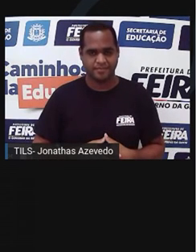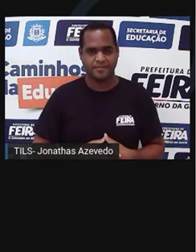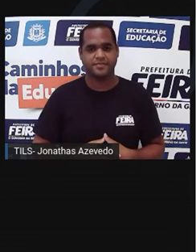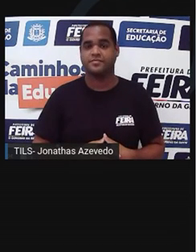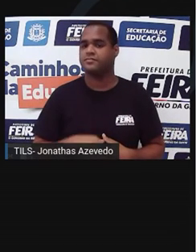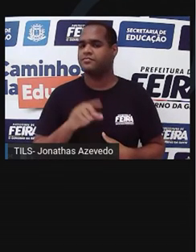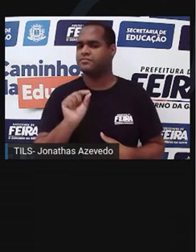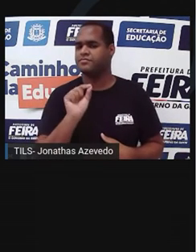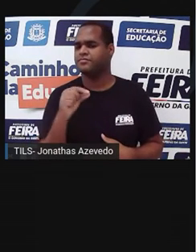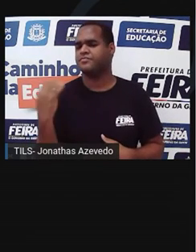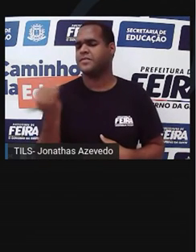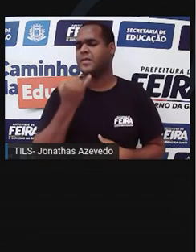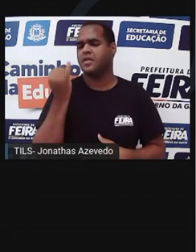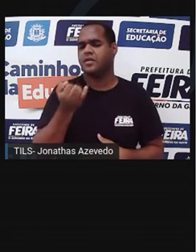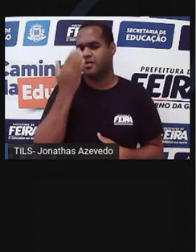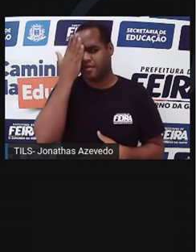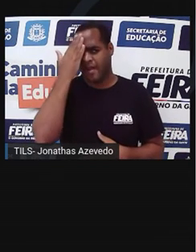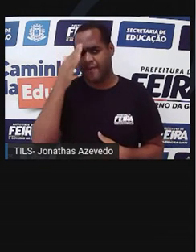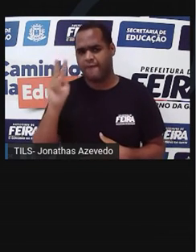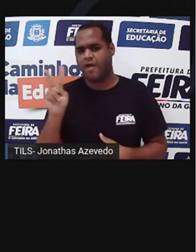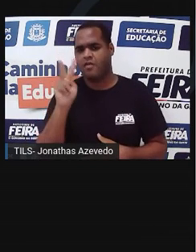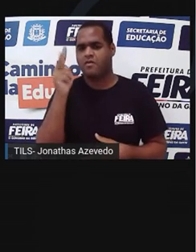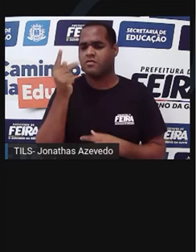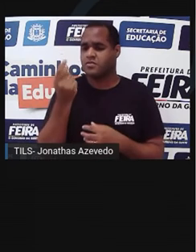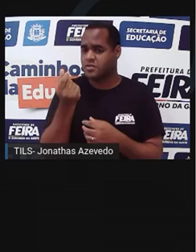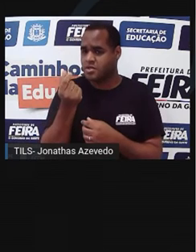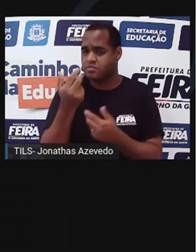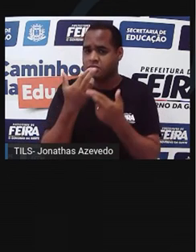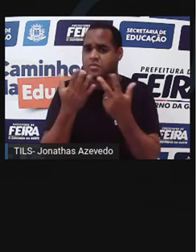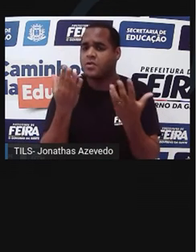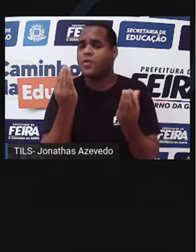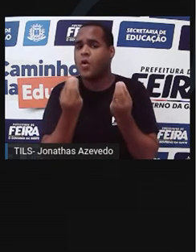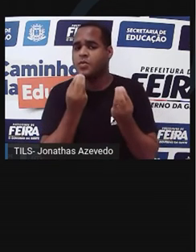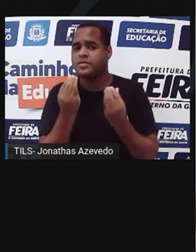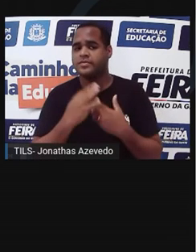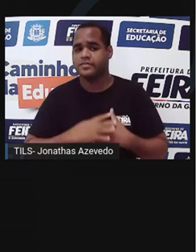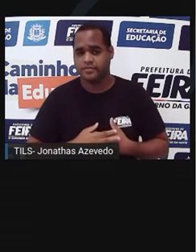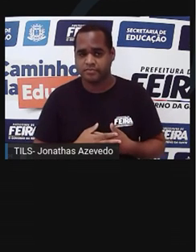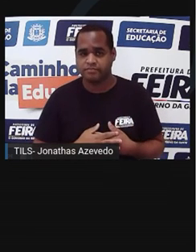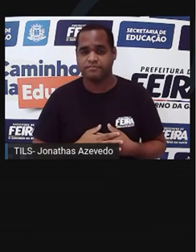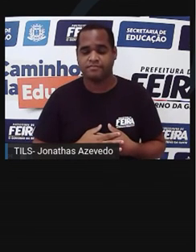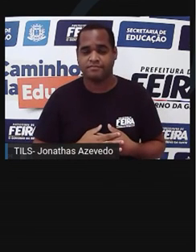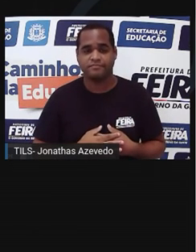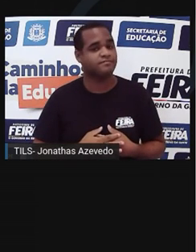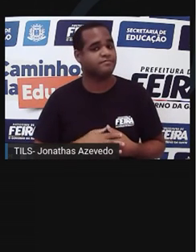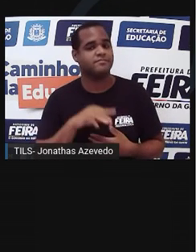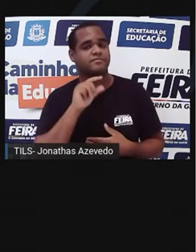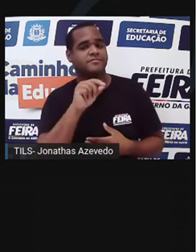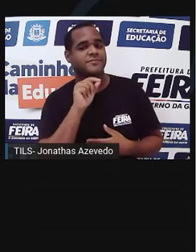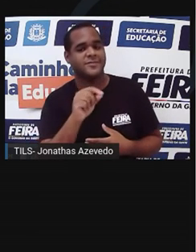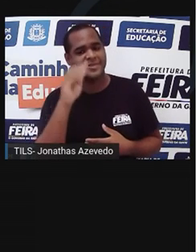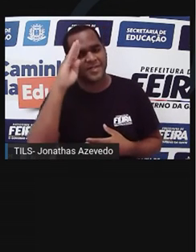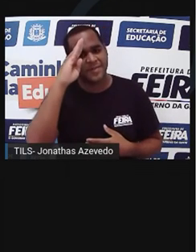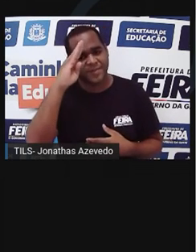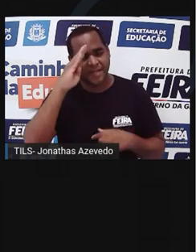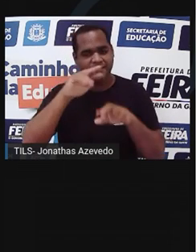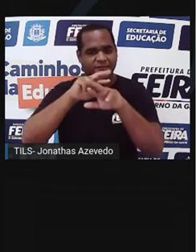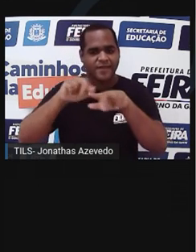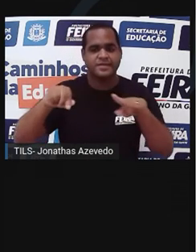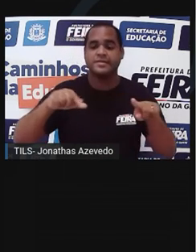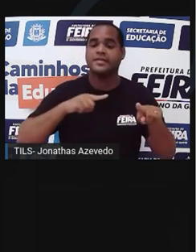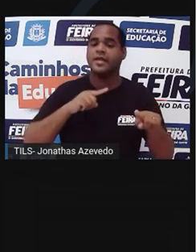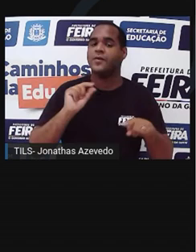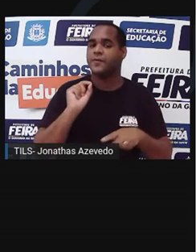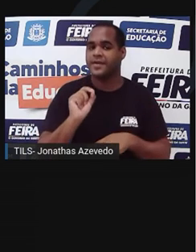Por que é importante saber o valor econômico dos serviços ecossistêmicos? Quais são os principais atores dessa